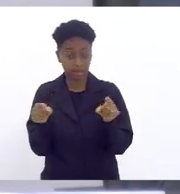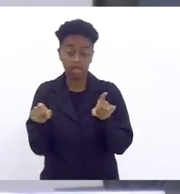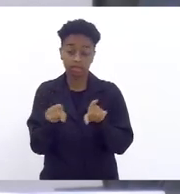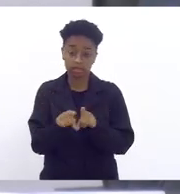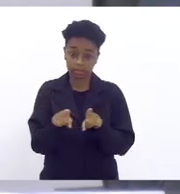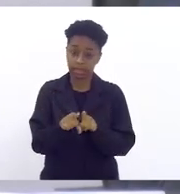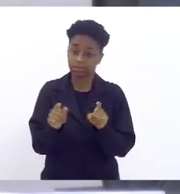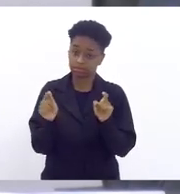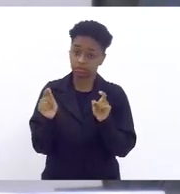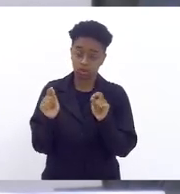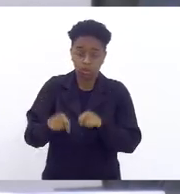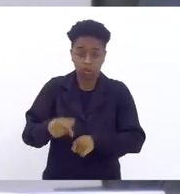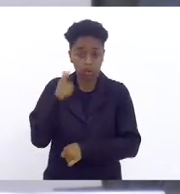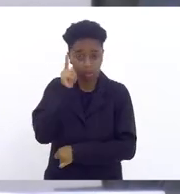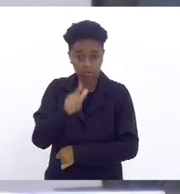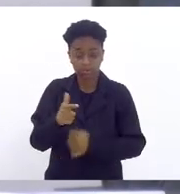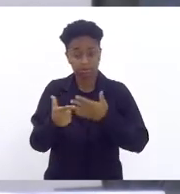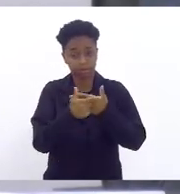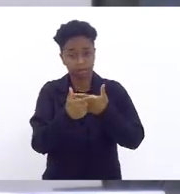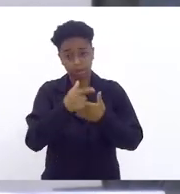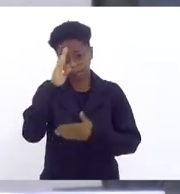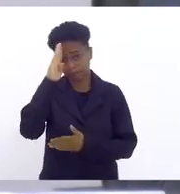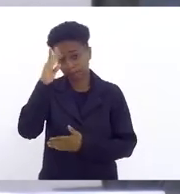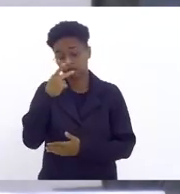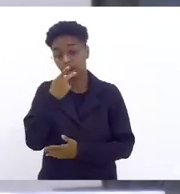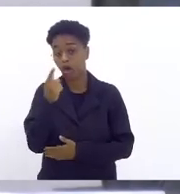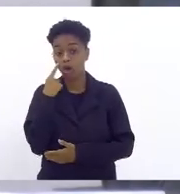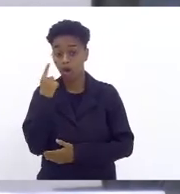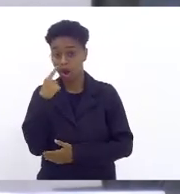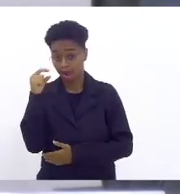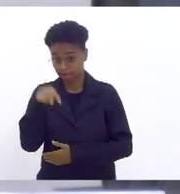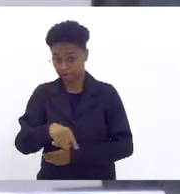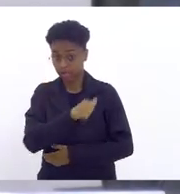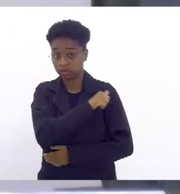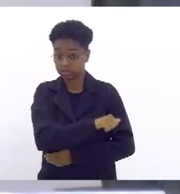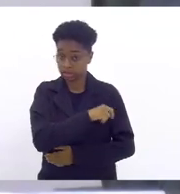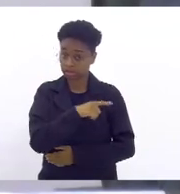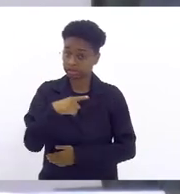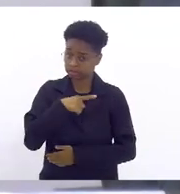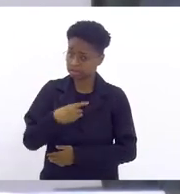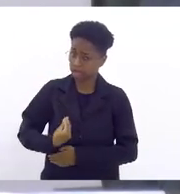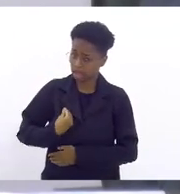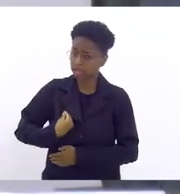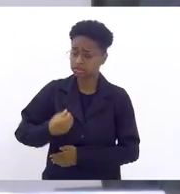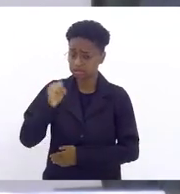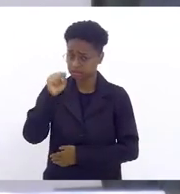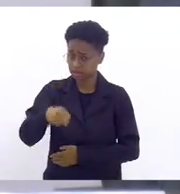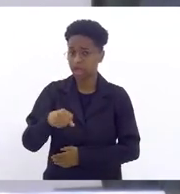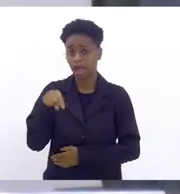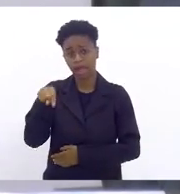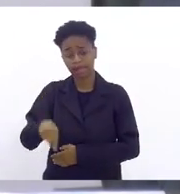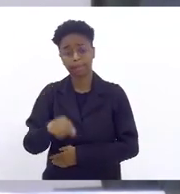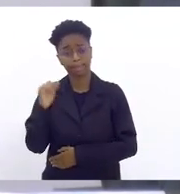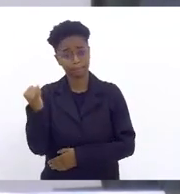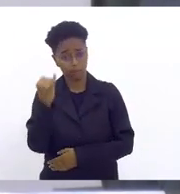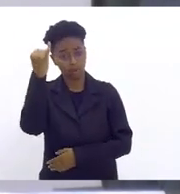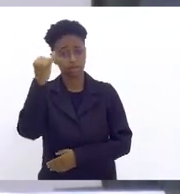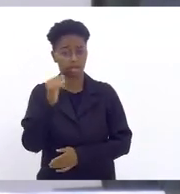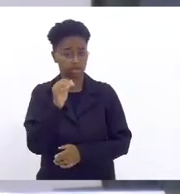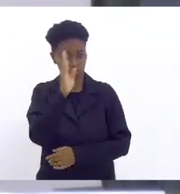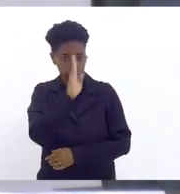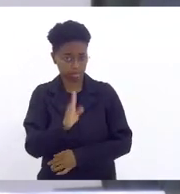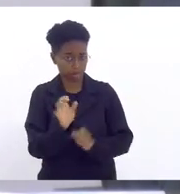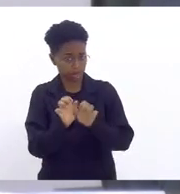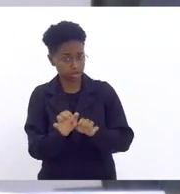Exerça né o seu papel fundamental de dizer olha o Rio de Janeiro existe o Rio de Janeiro é importante né para o Brasil